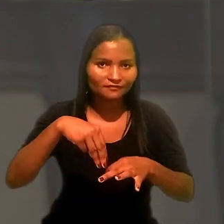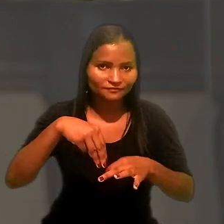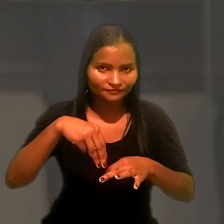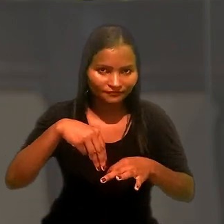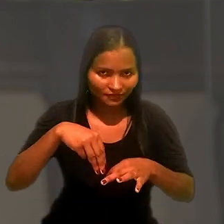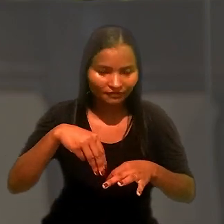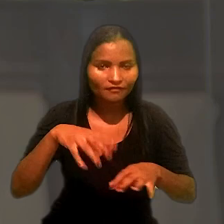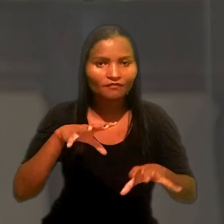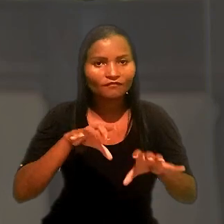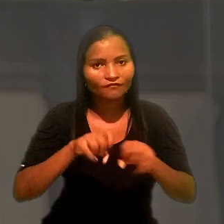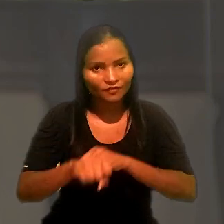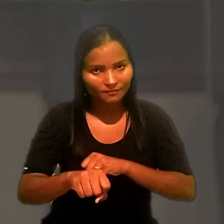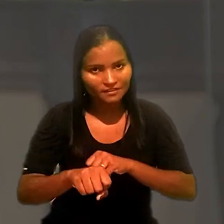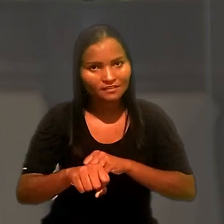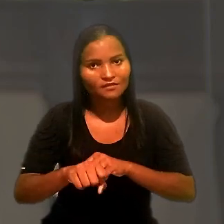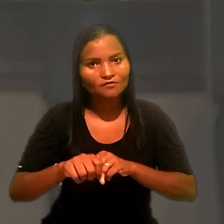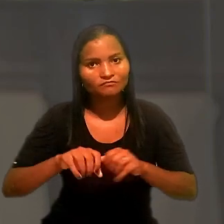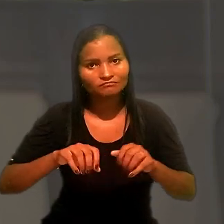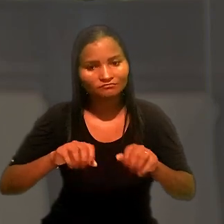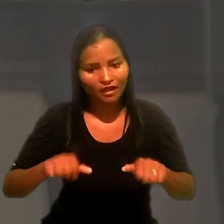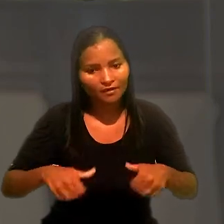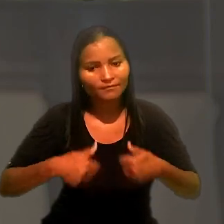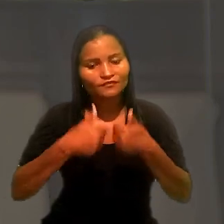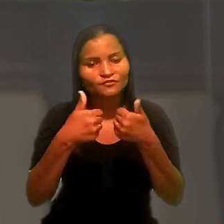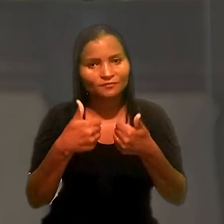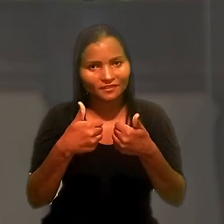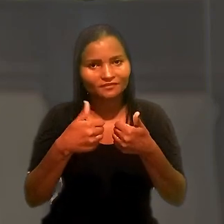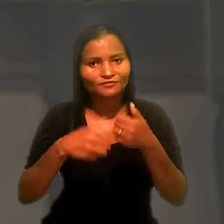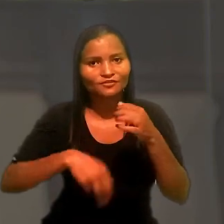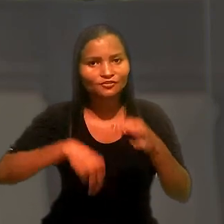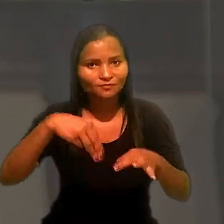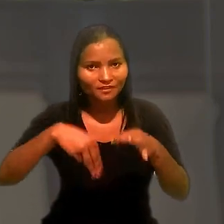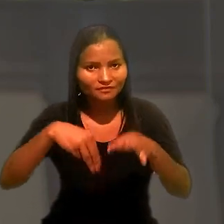formação e aperfeiçoamento dos magistrados em